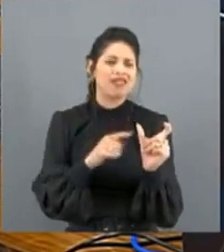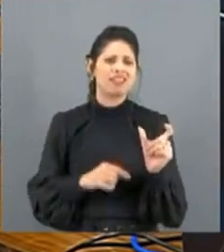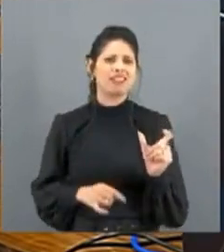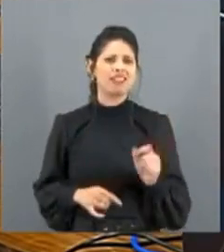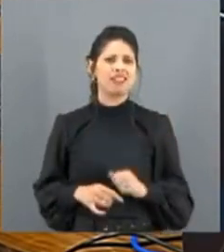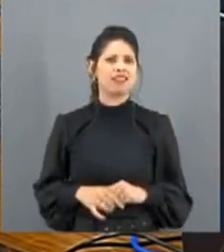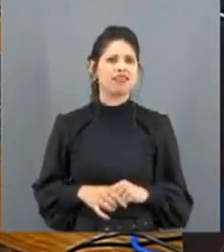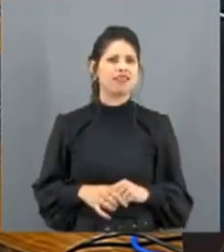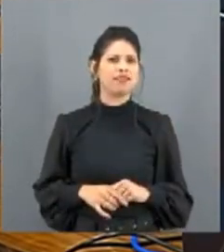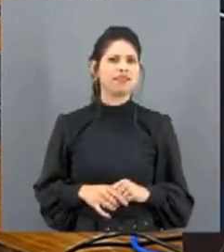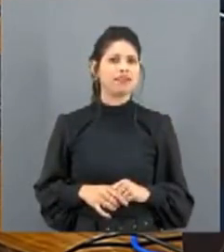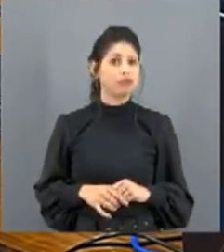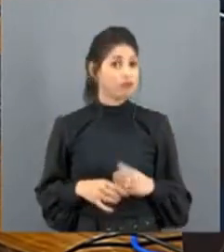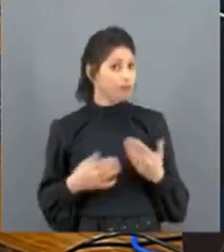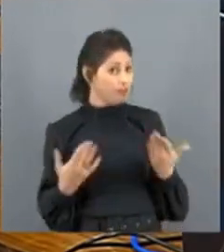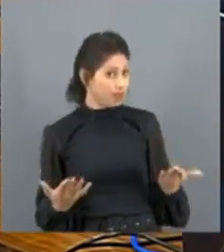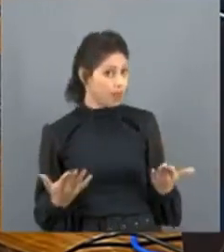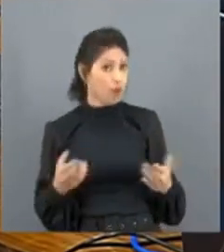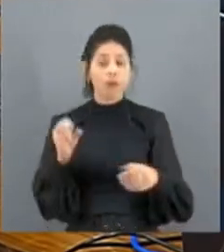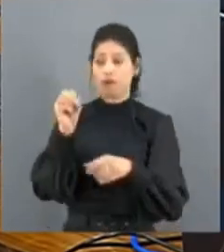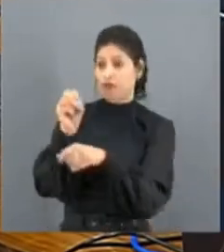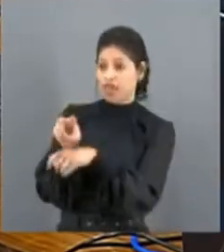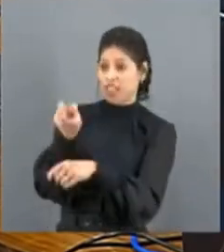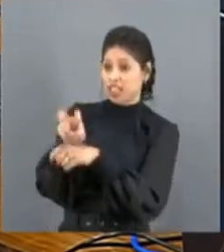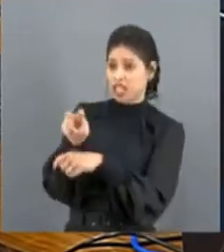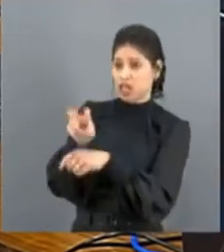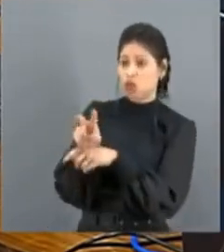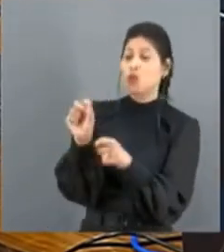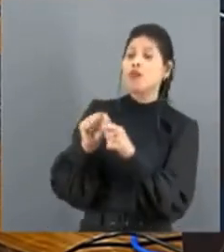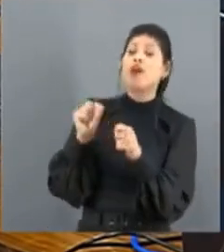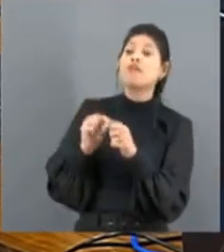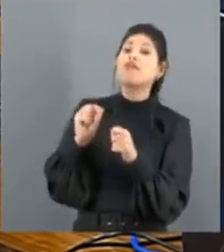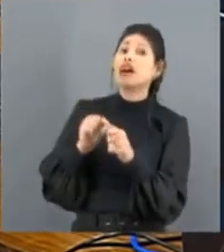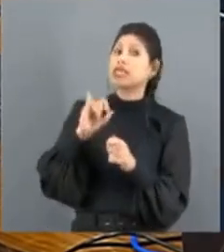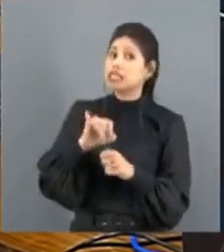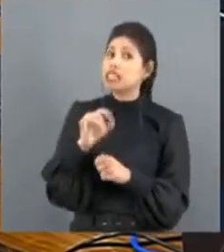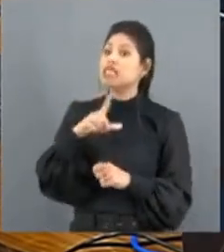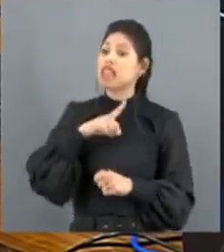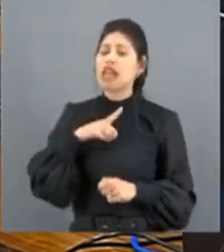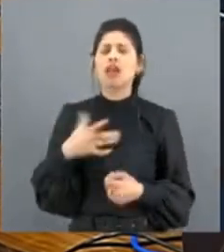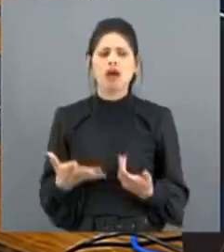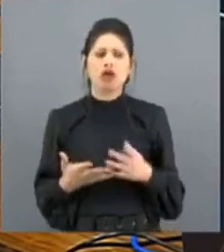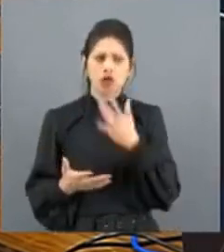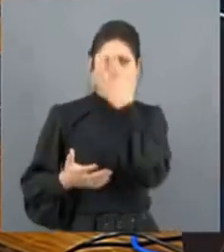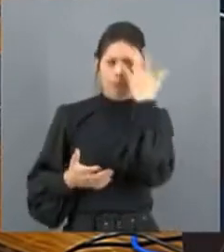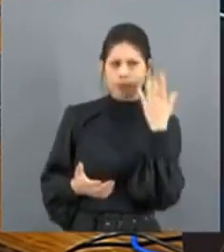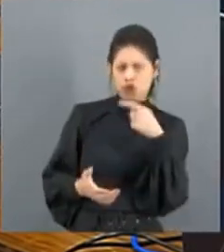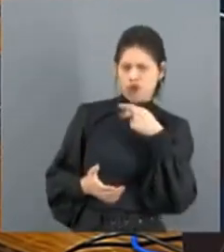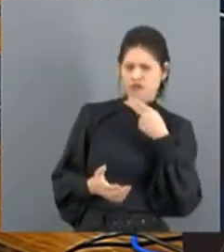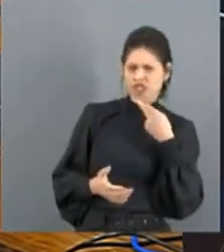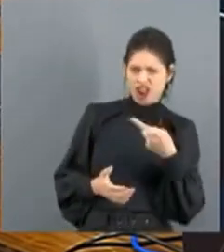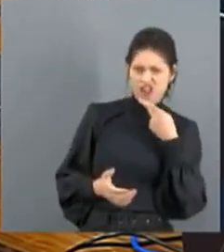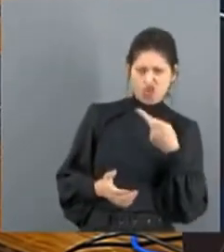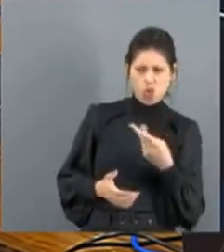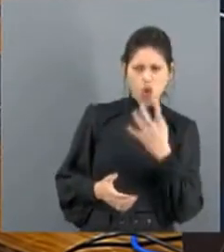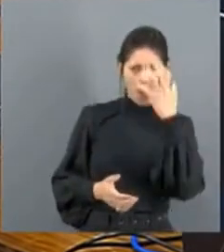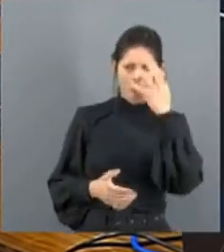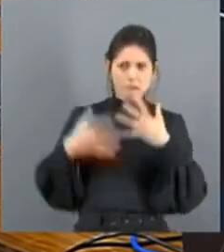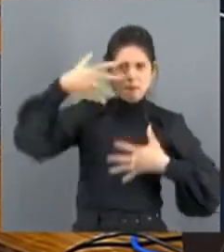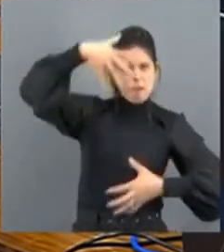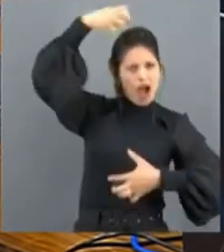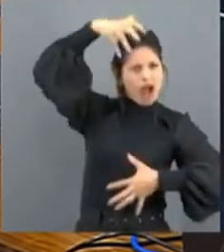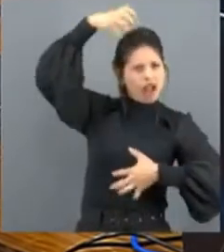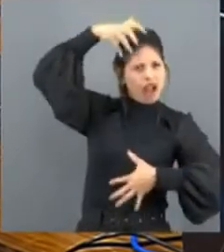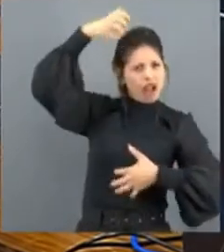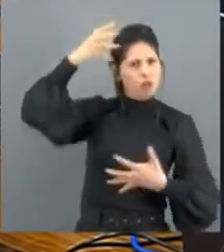Então, veneno se faz com veneno. Então, esses caras ficam insistindo nesse negócio de macaco, daqui a pouco a Associação de Defesa dos